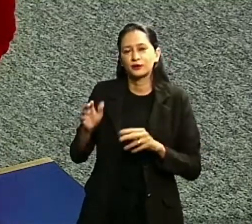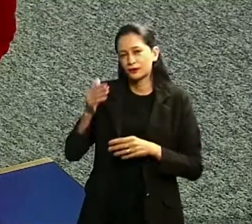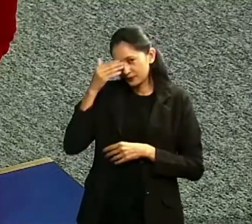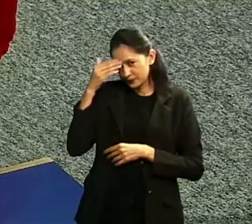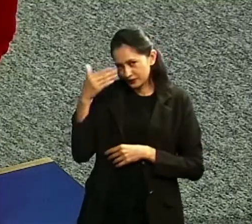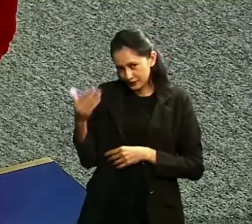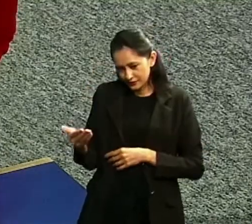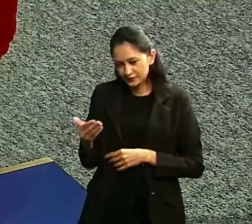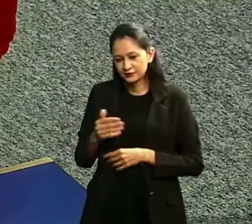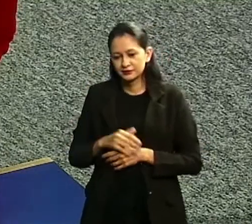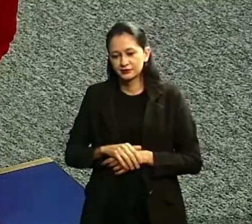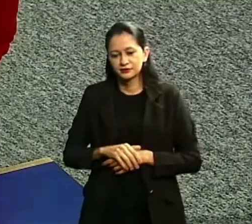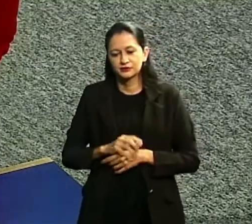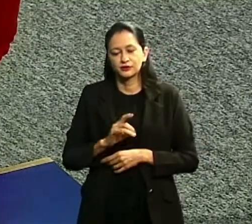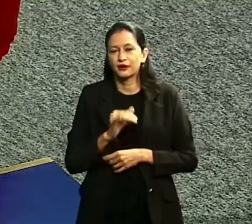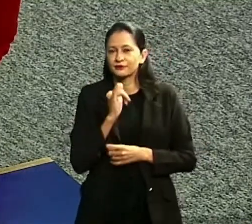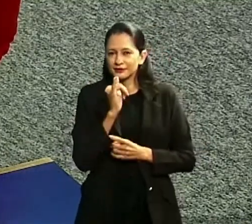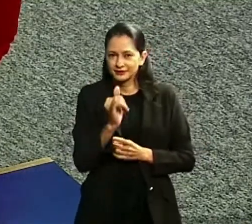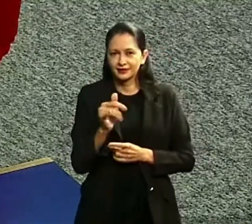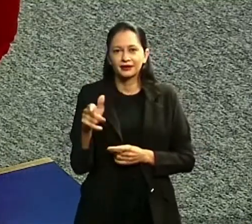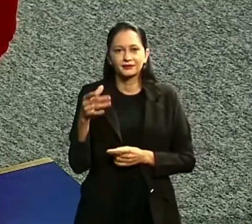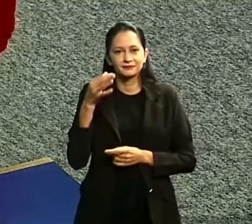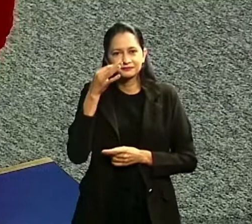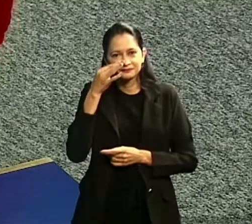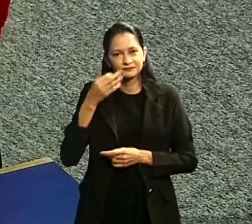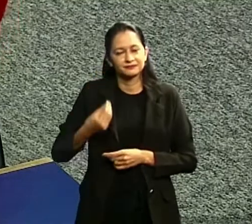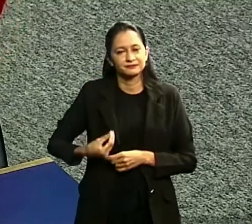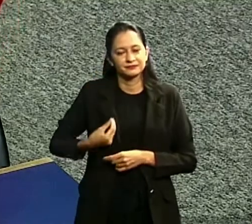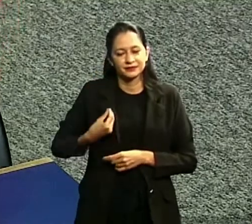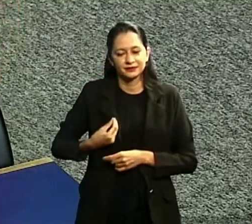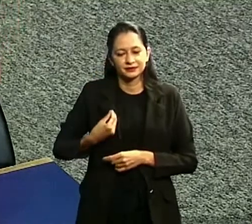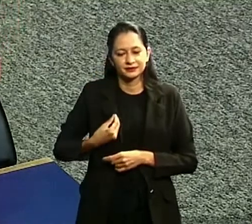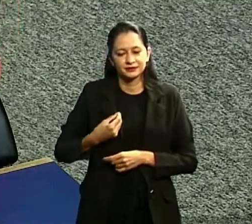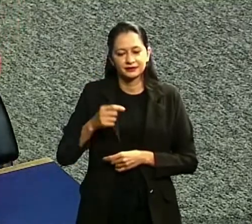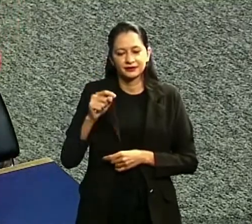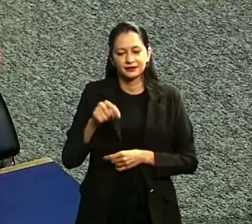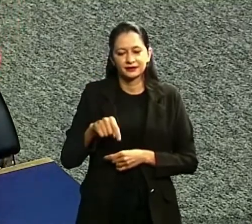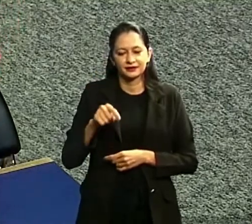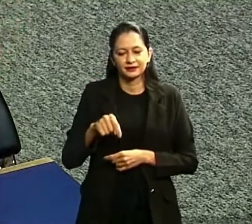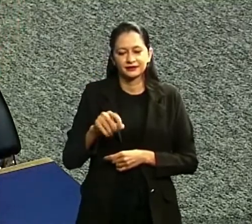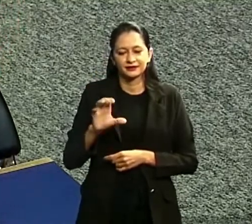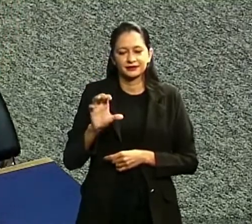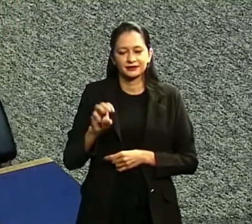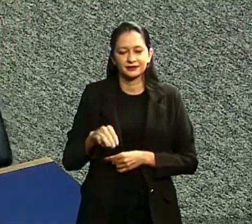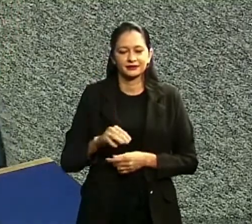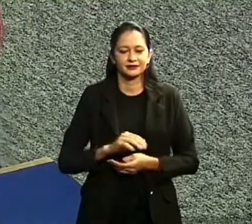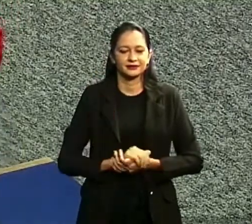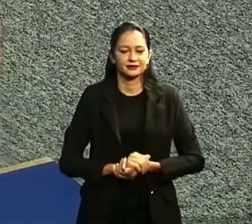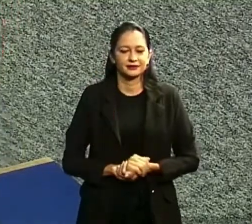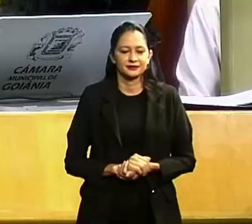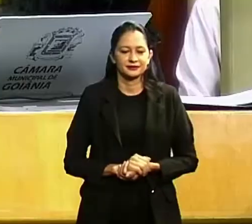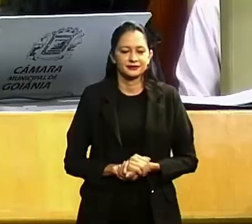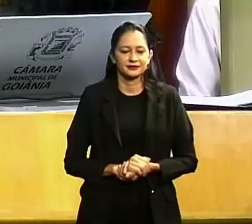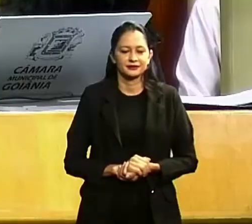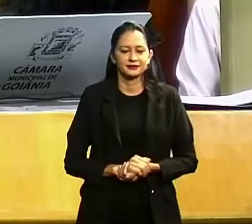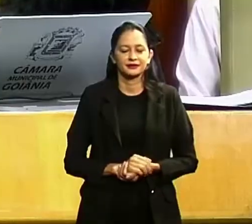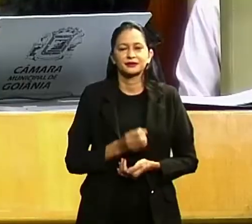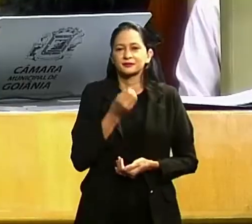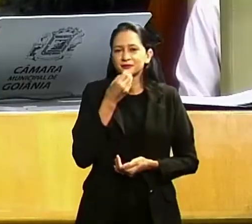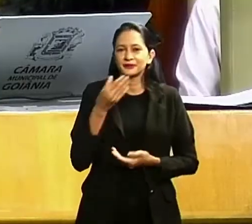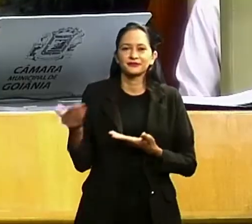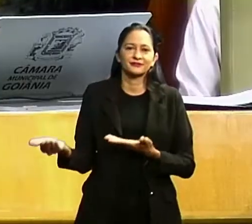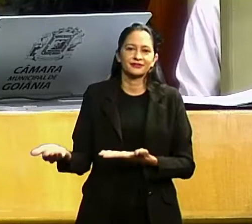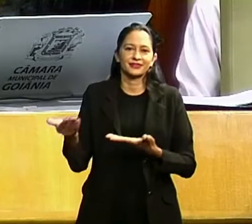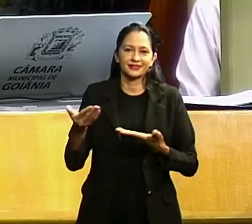queria falar que ela está aqui presente, na nossa Casa de Leis. Seja muito bem-vinda, vereadora